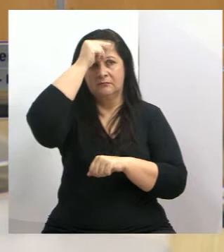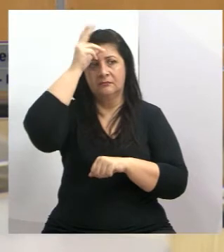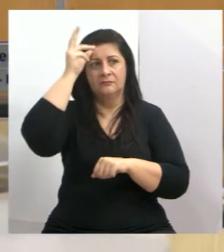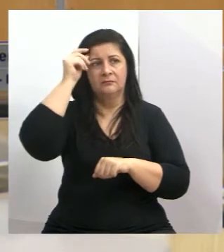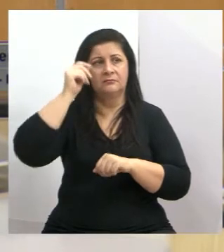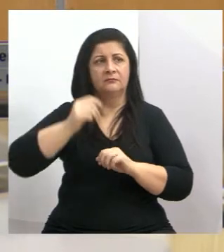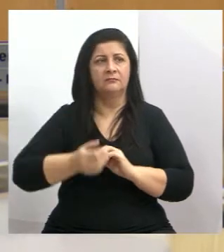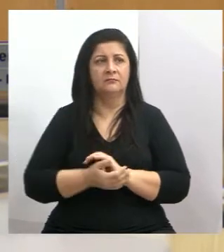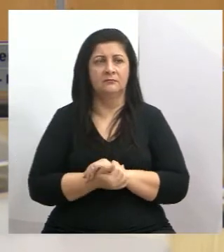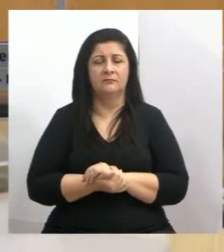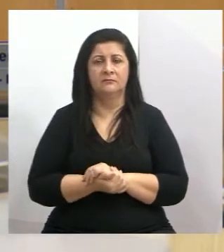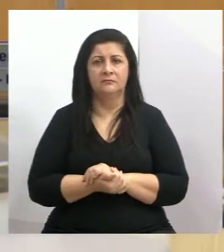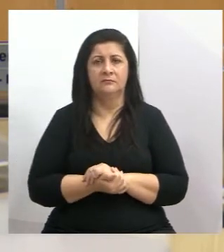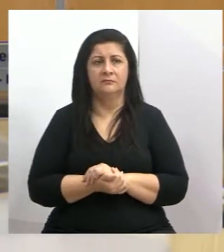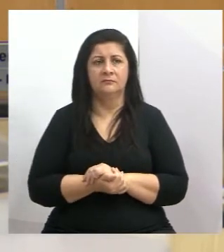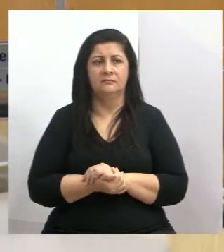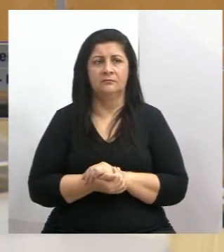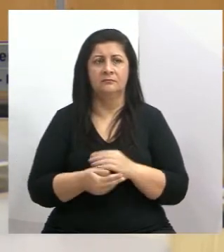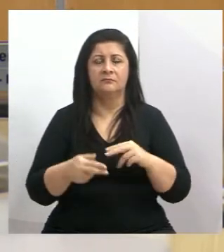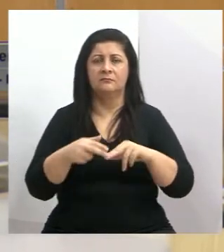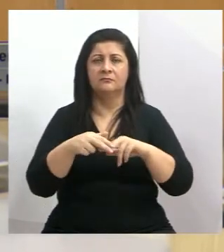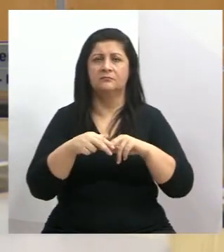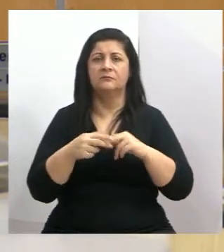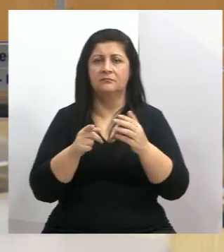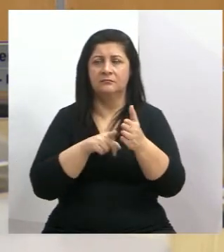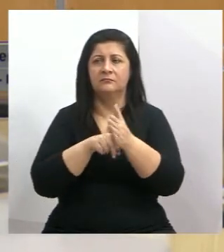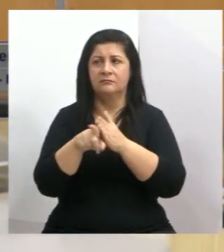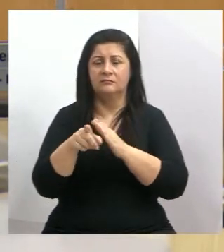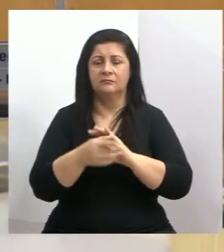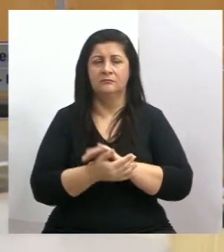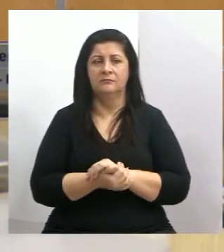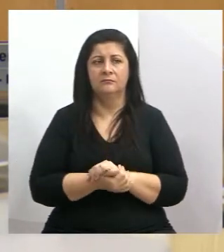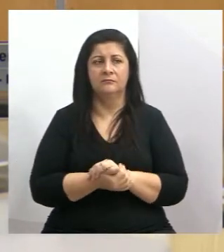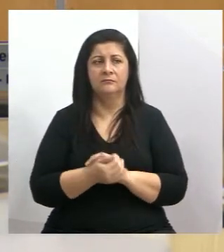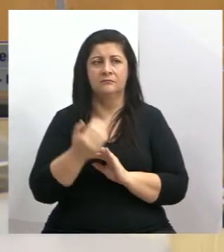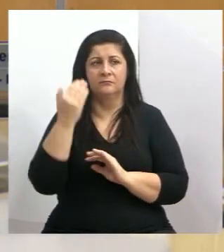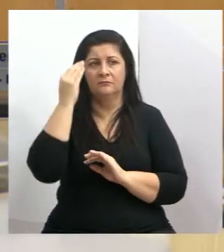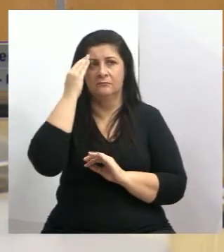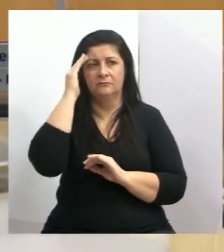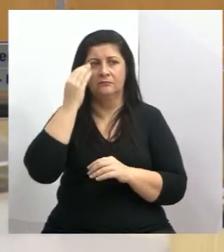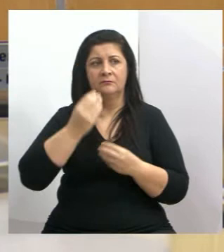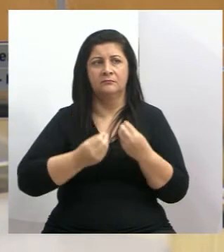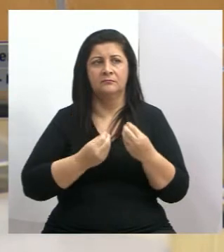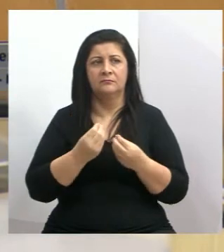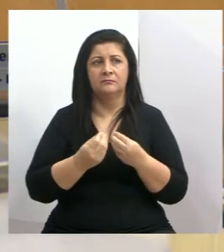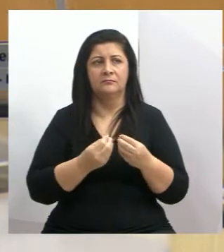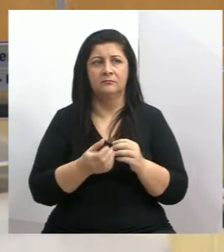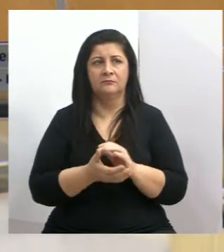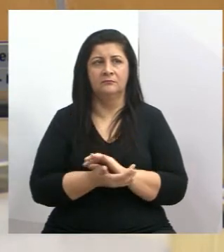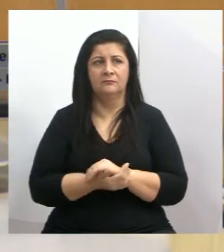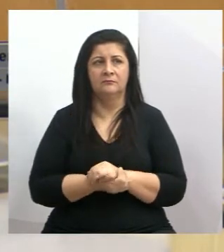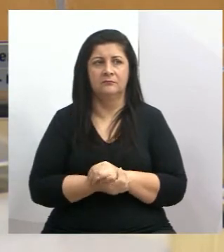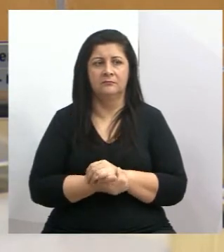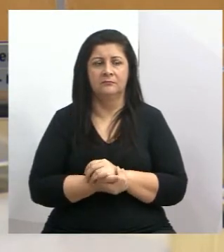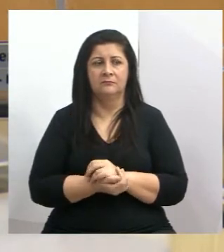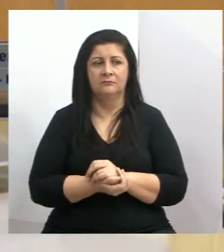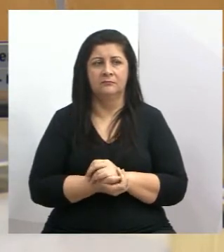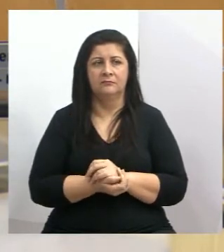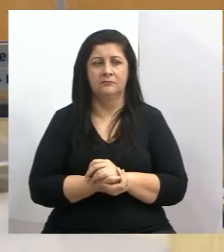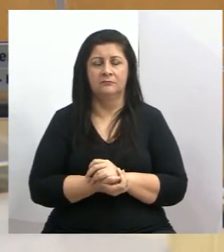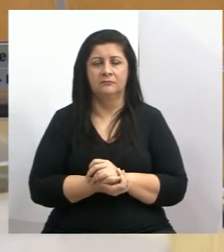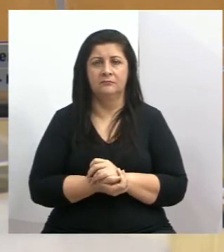por isso eu tenho esse pedido para saber como está essa situação andamento da regularização fundiária